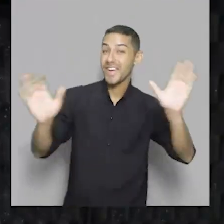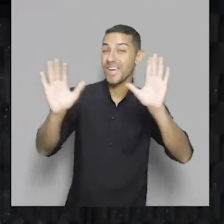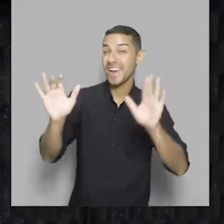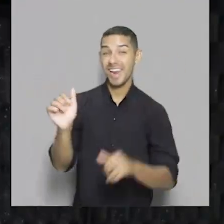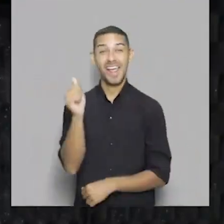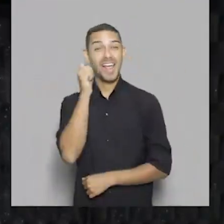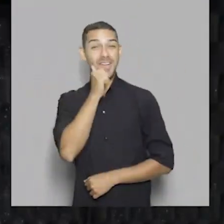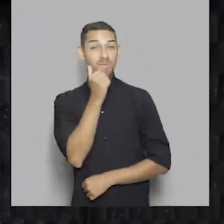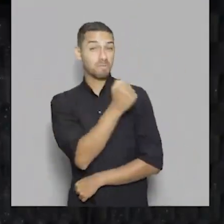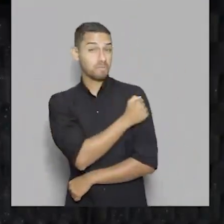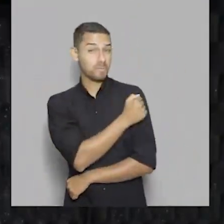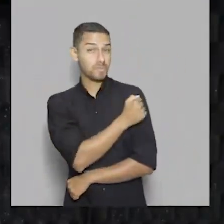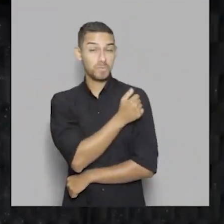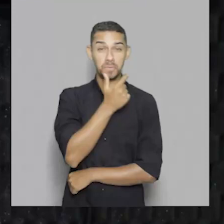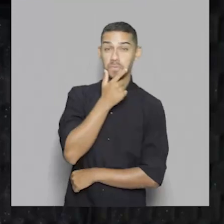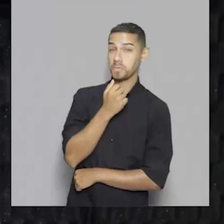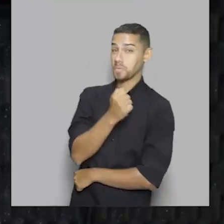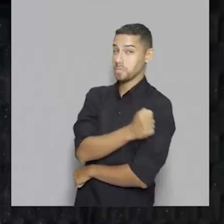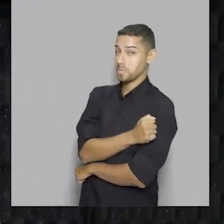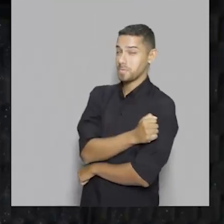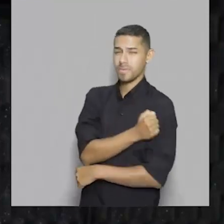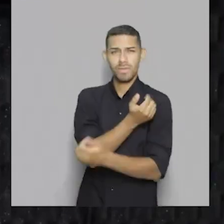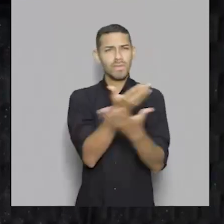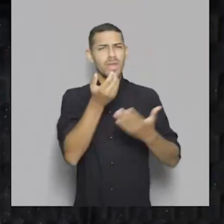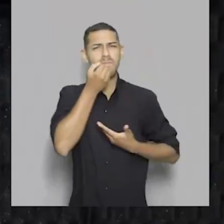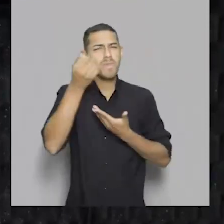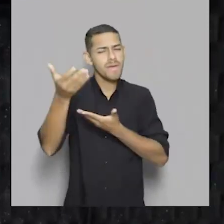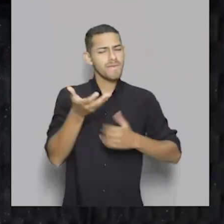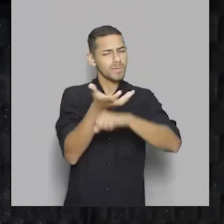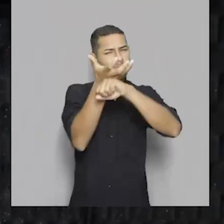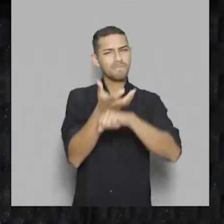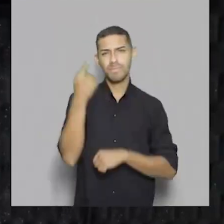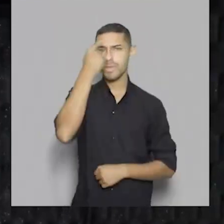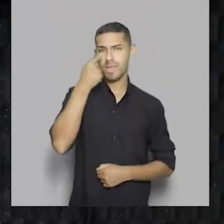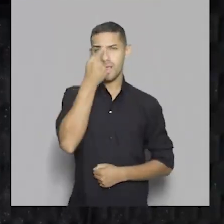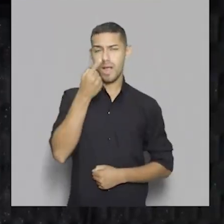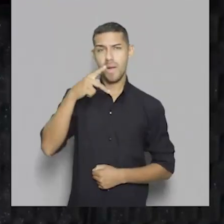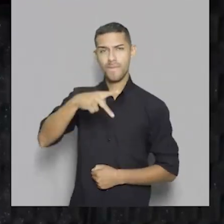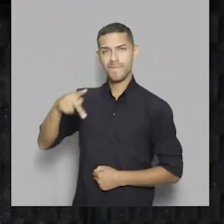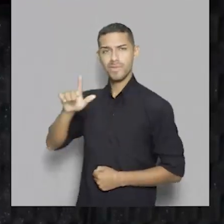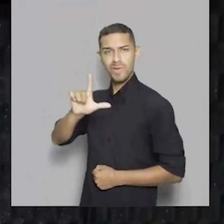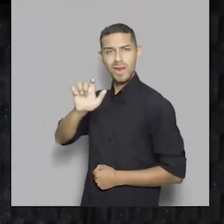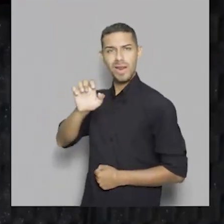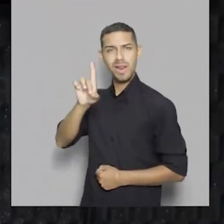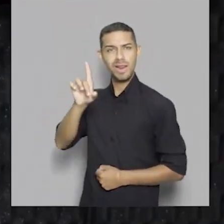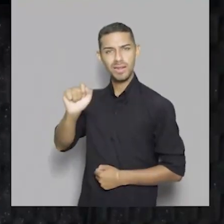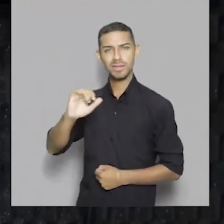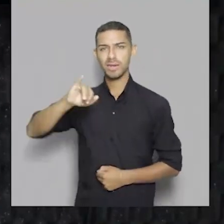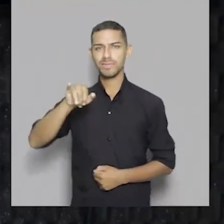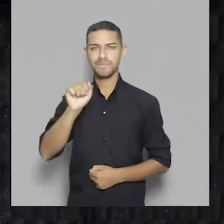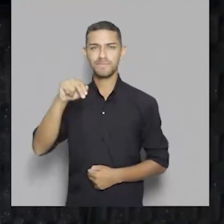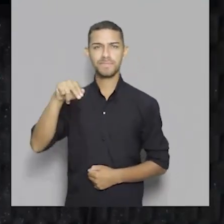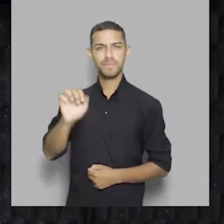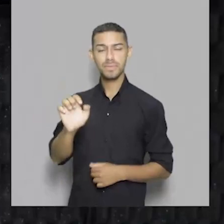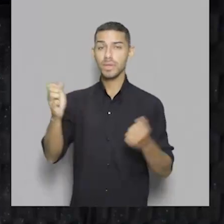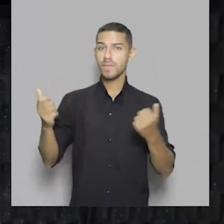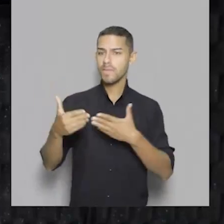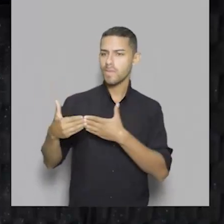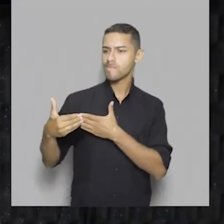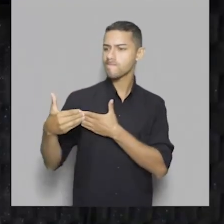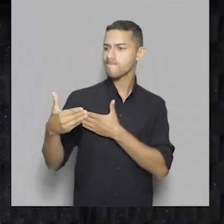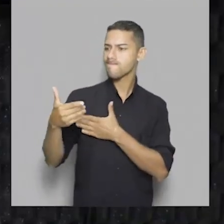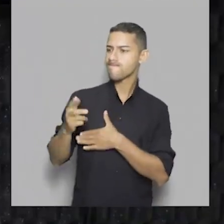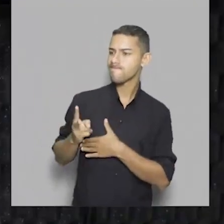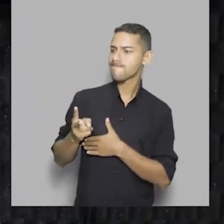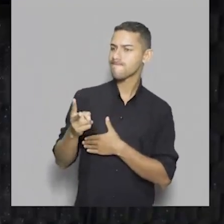Olá, chicos e chicas, bem-vindos à classe espanhol de hoje. Professora Leda Jane aqui na área para continuar uma gravação de